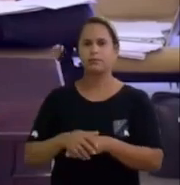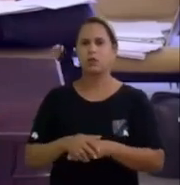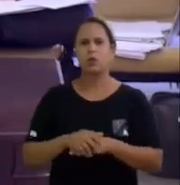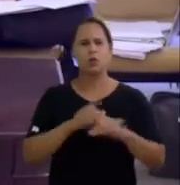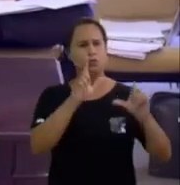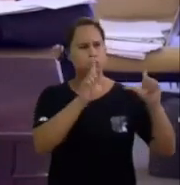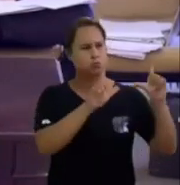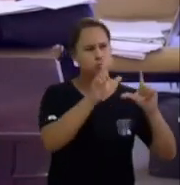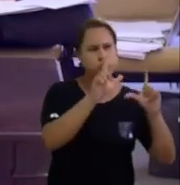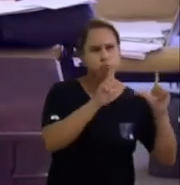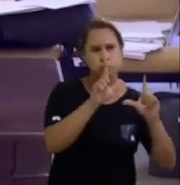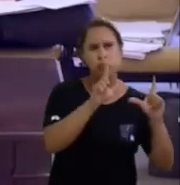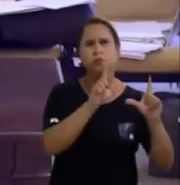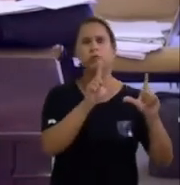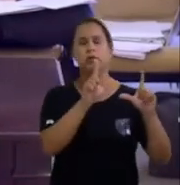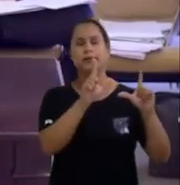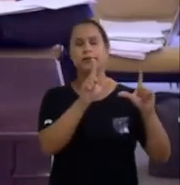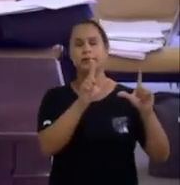pela grande mídia.